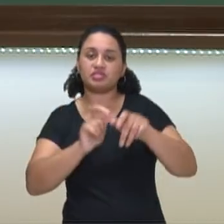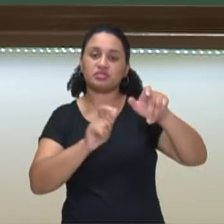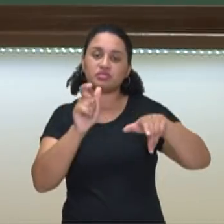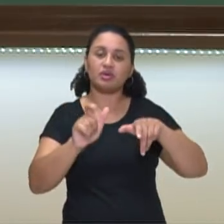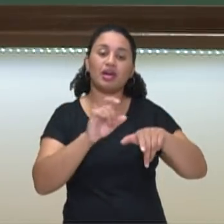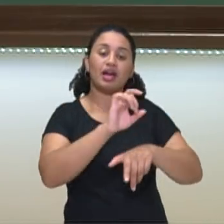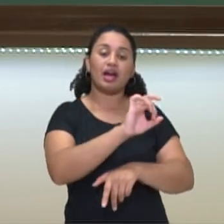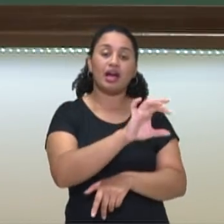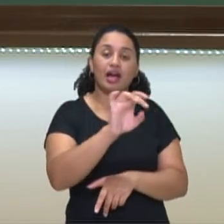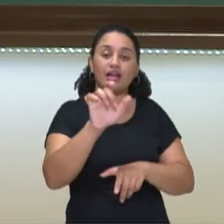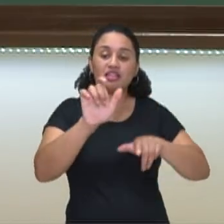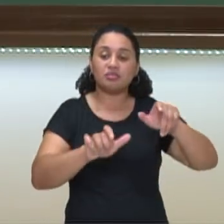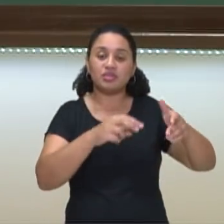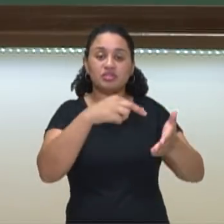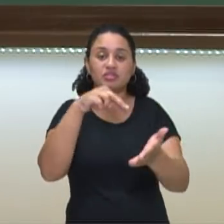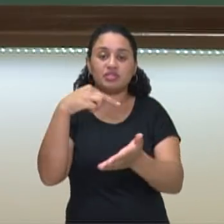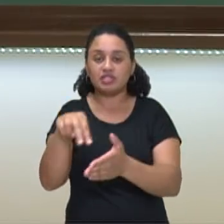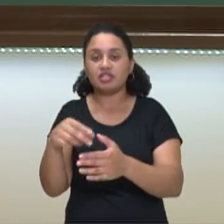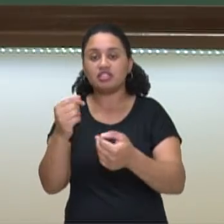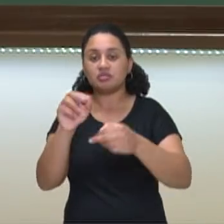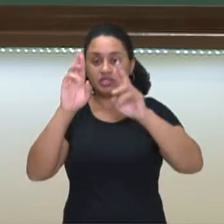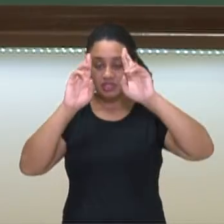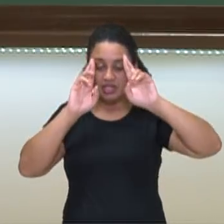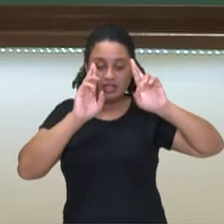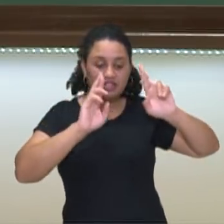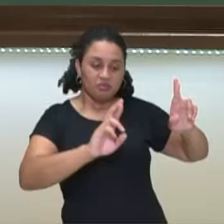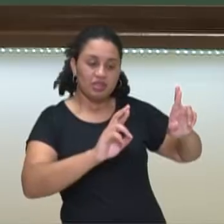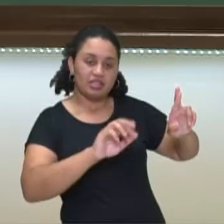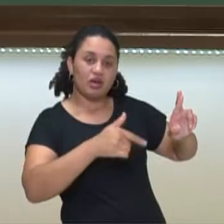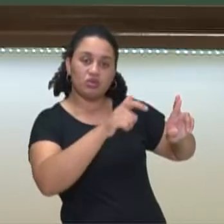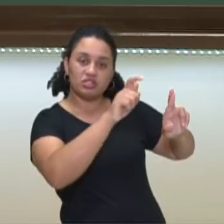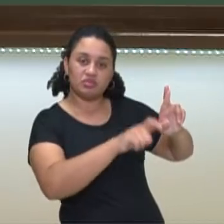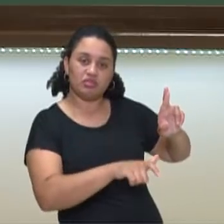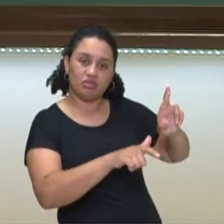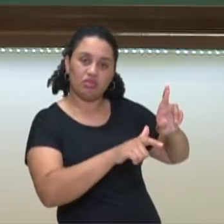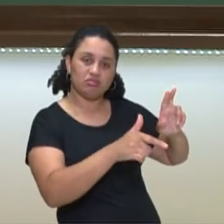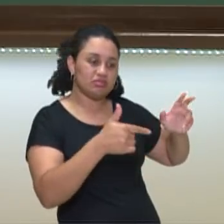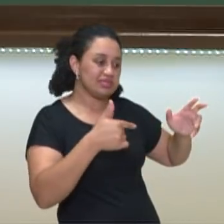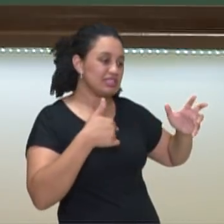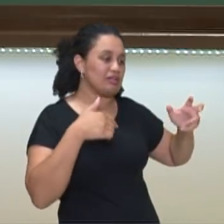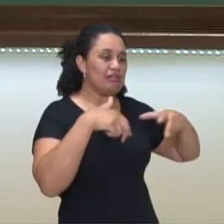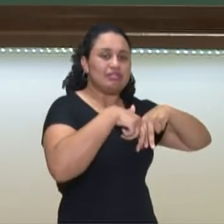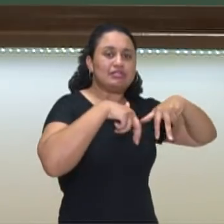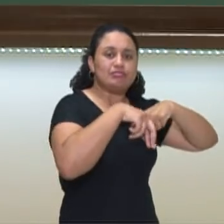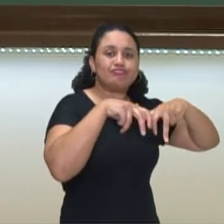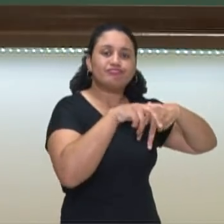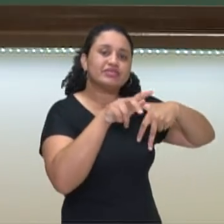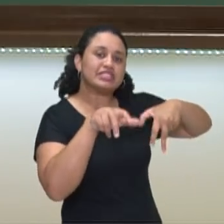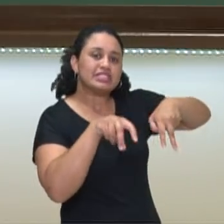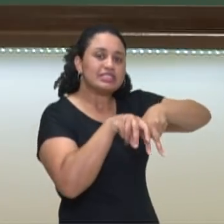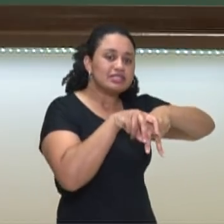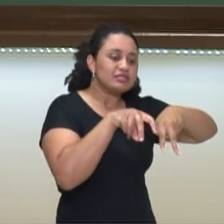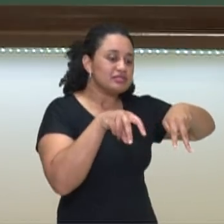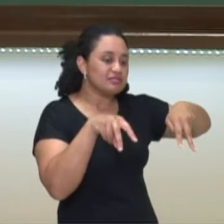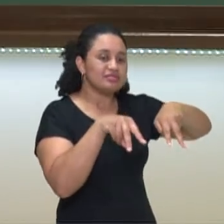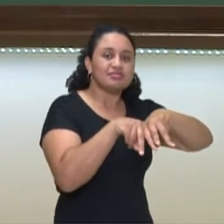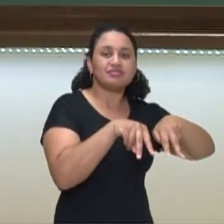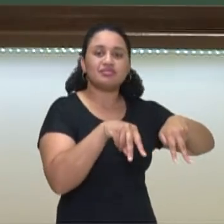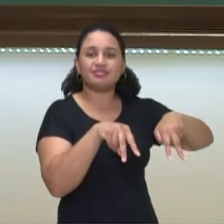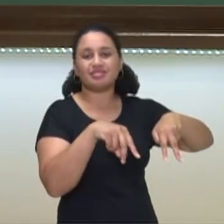que respeitar a sinesfera do outro, exatamente para não se bater durante a coreografia,